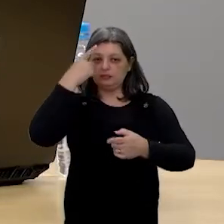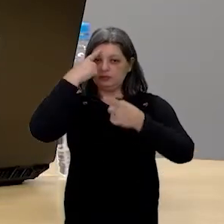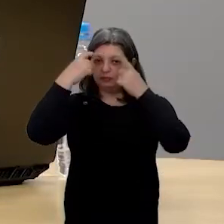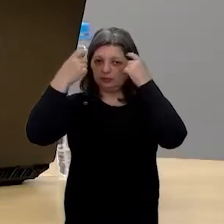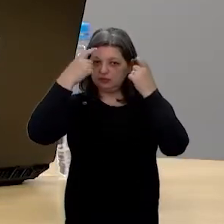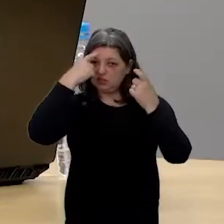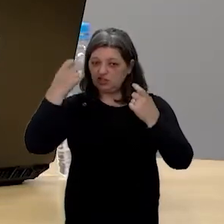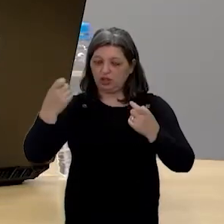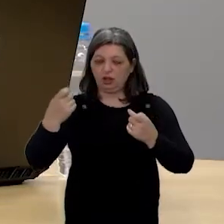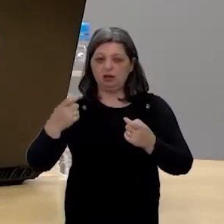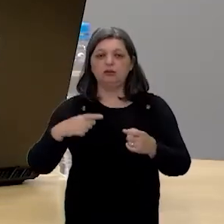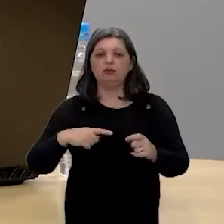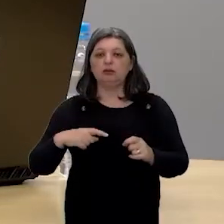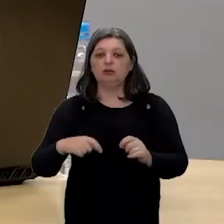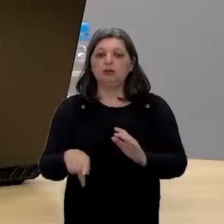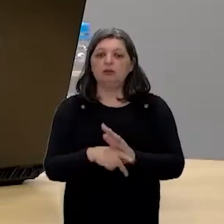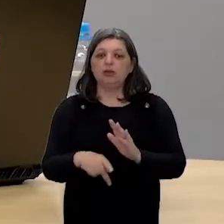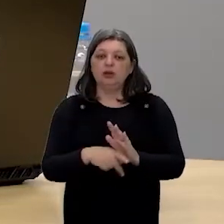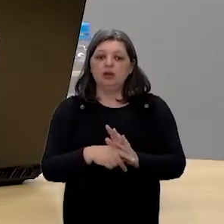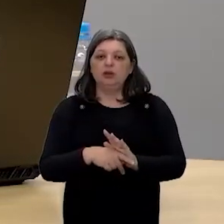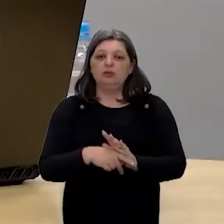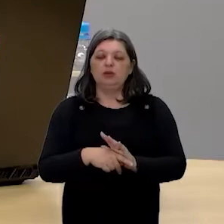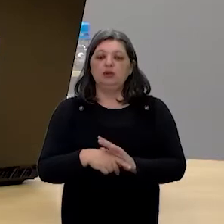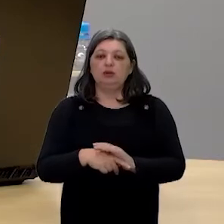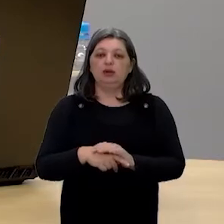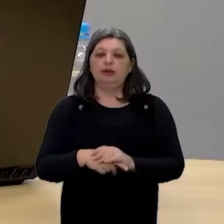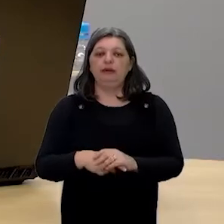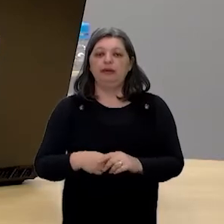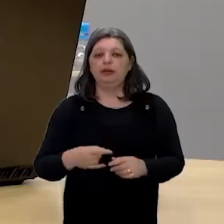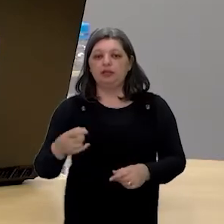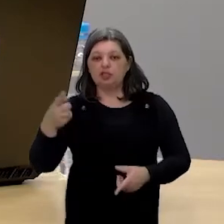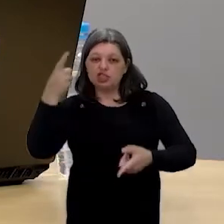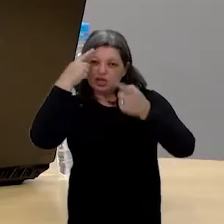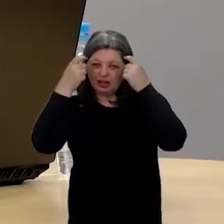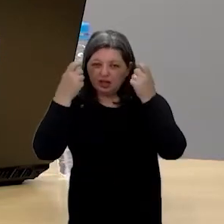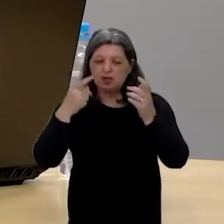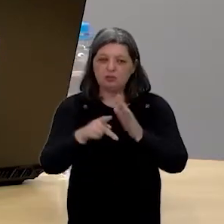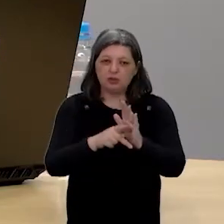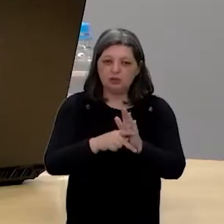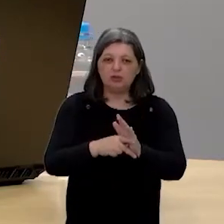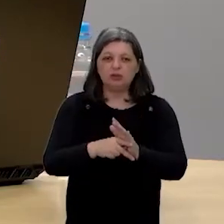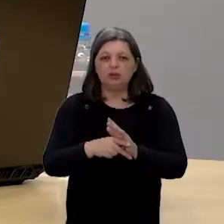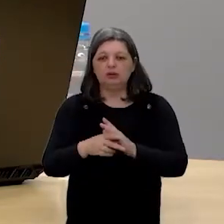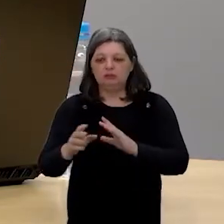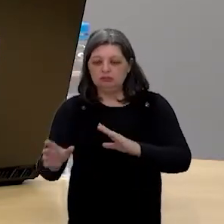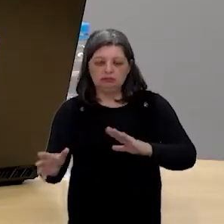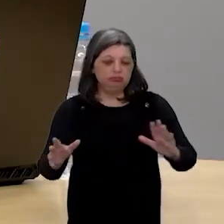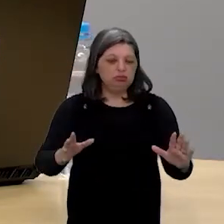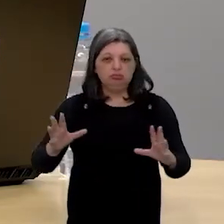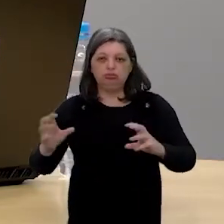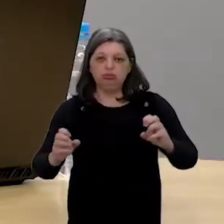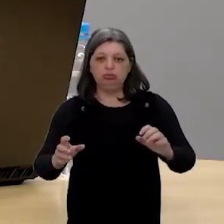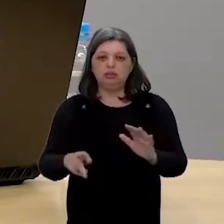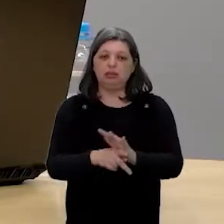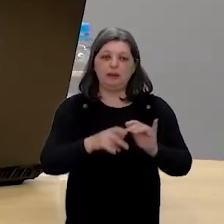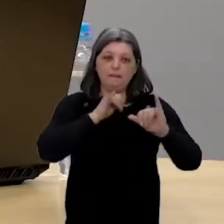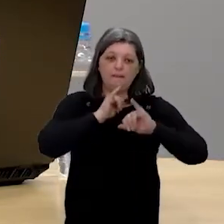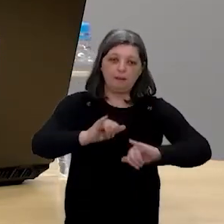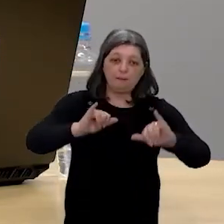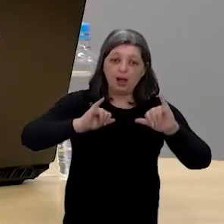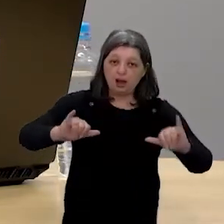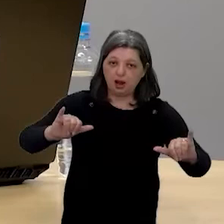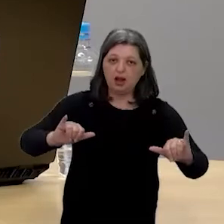também foi a questão ideológica, obviamente, né? Então, tanto de um lado como do outro, existia a propaganda positiva, ou